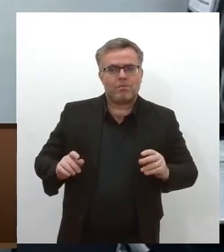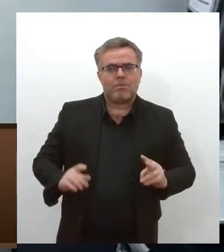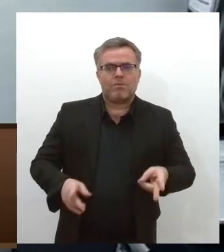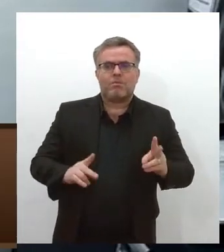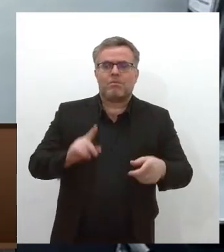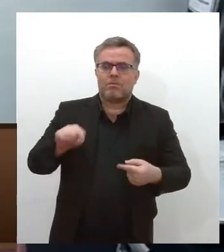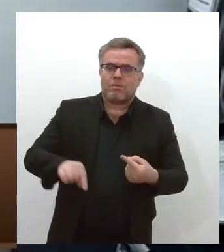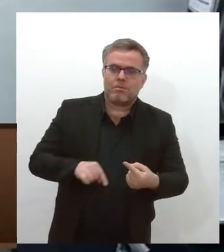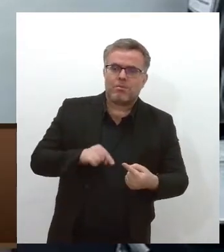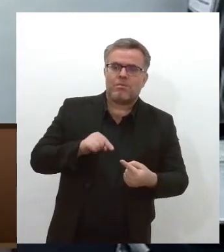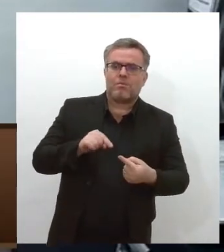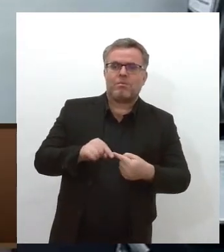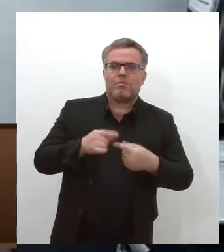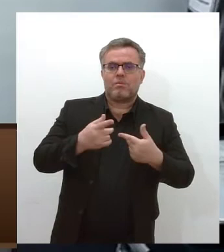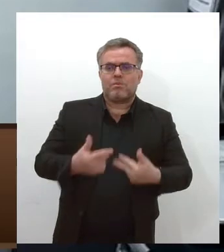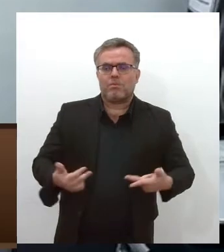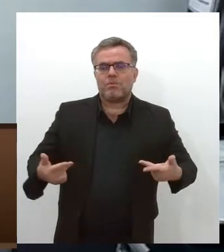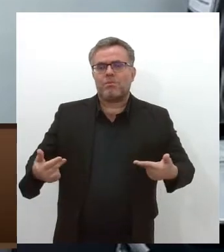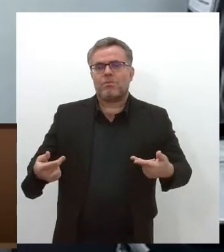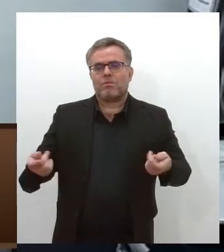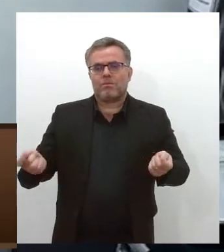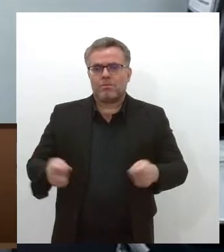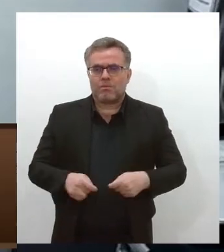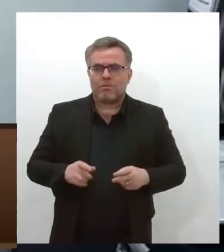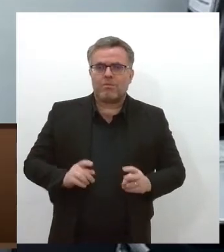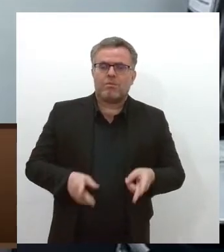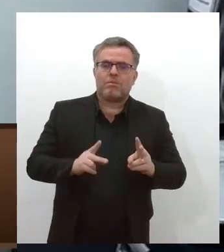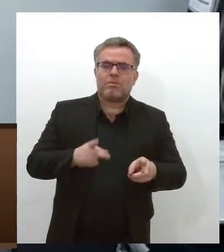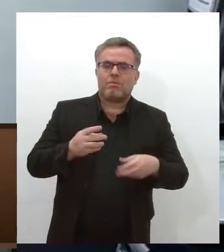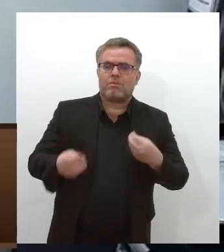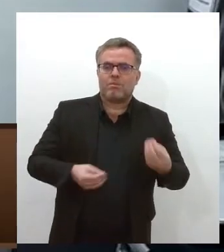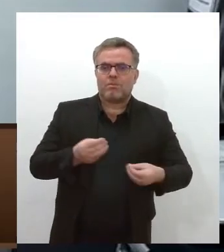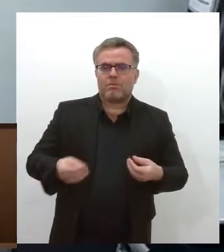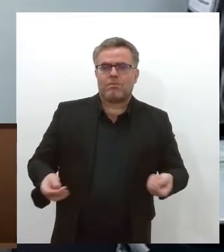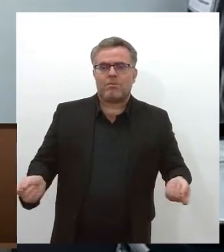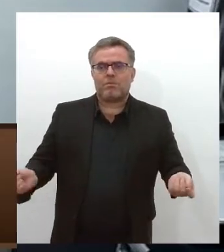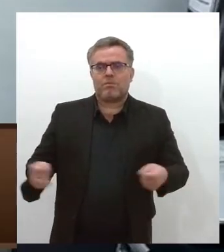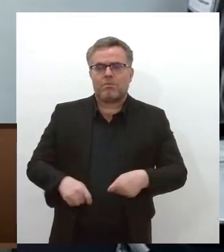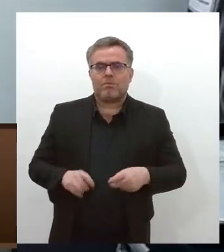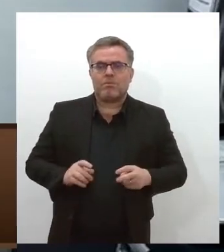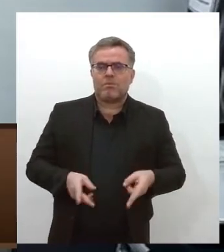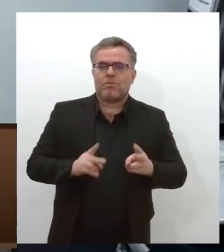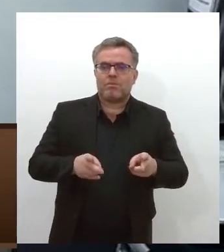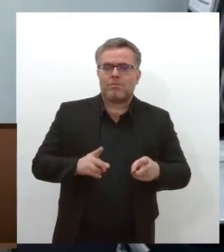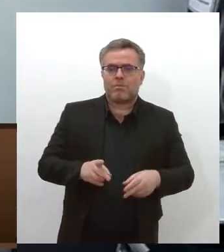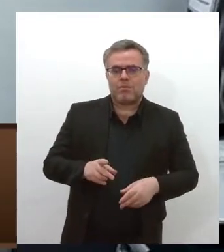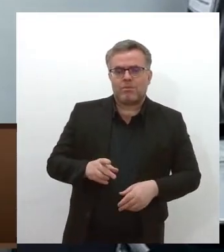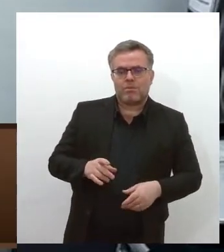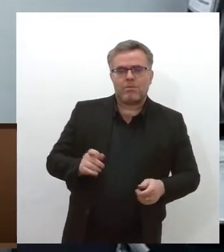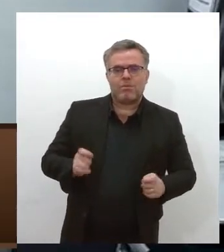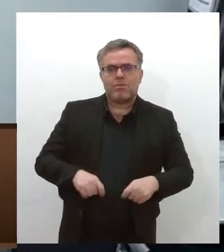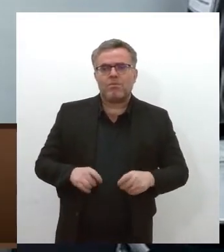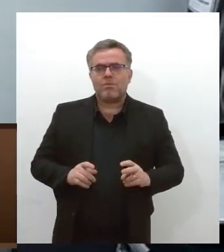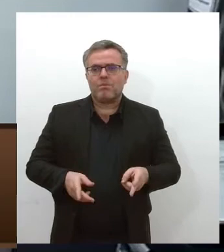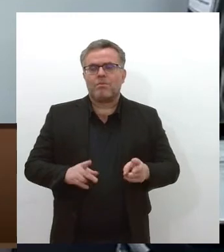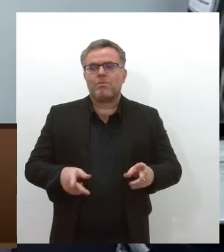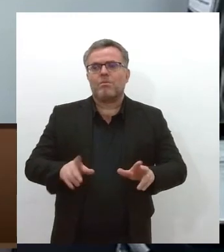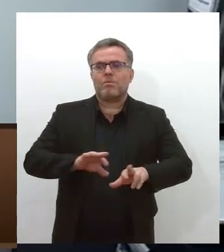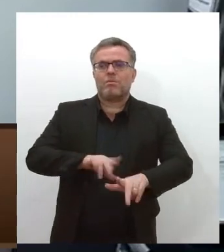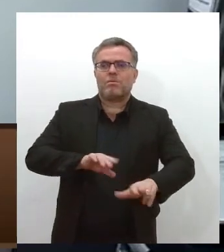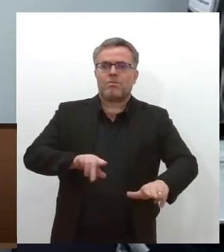que visa que algo aconteça naquela eleição. Isso podem ser várias coisas. Por exemplo, eu